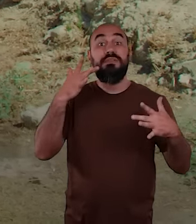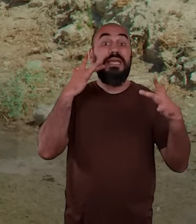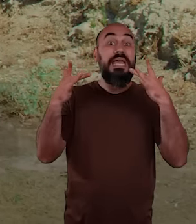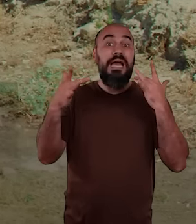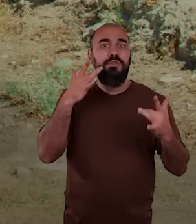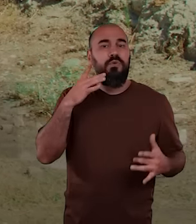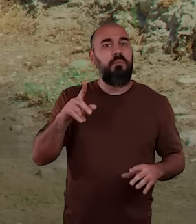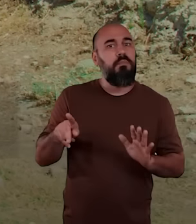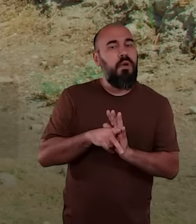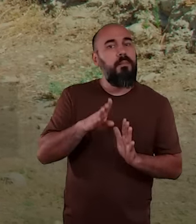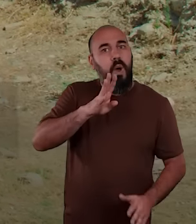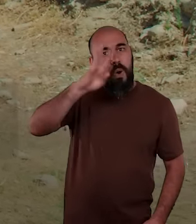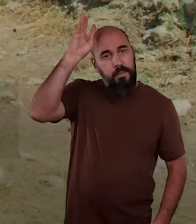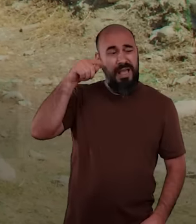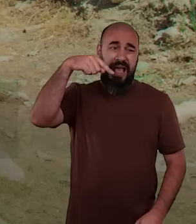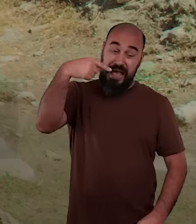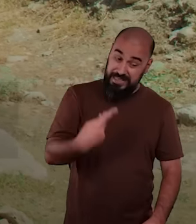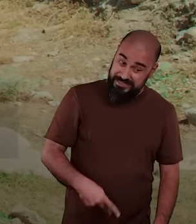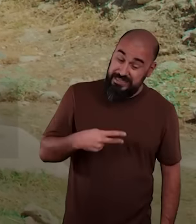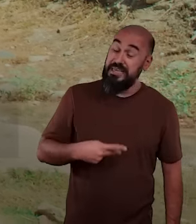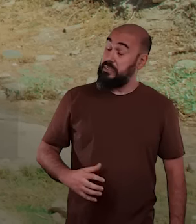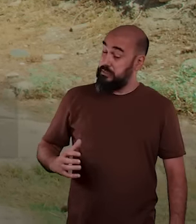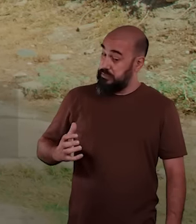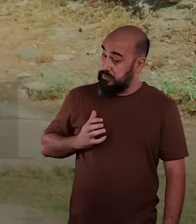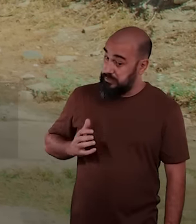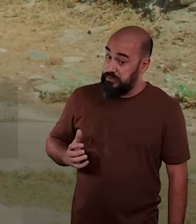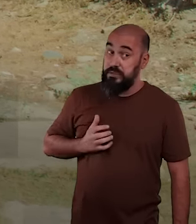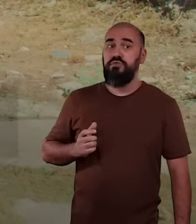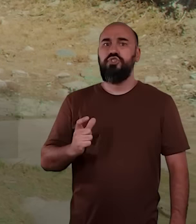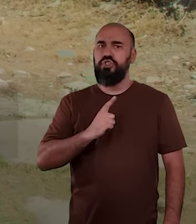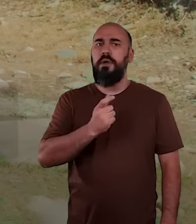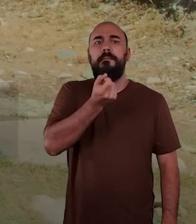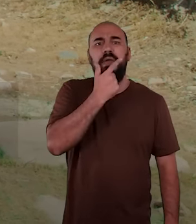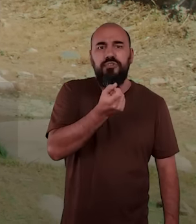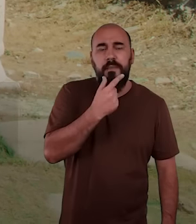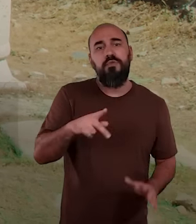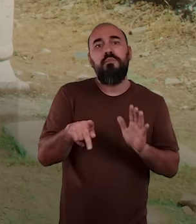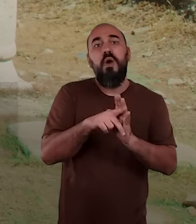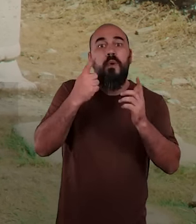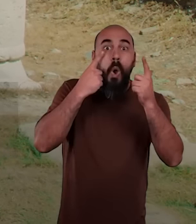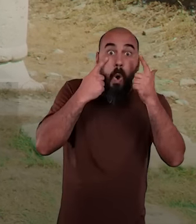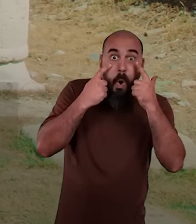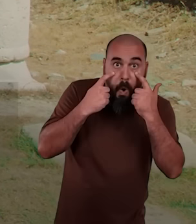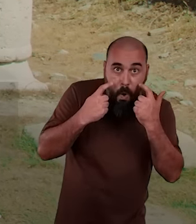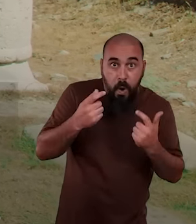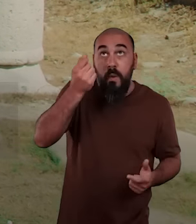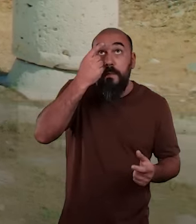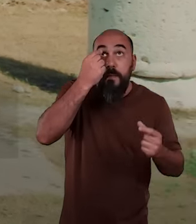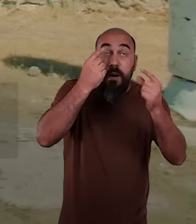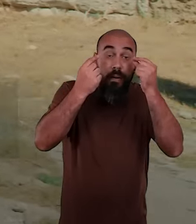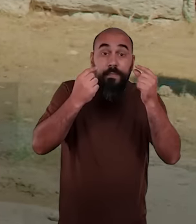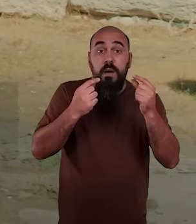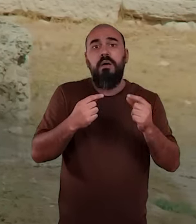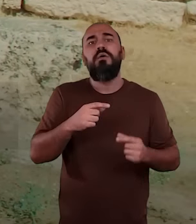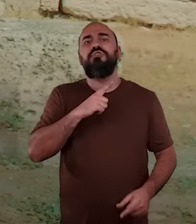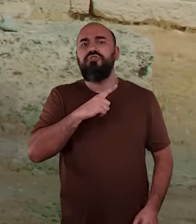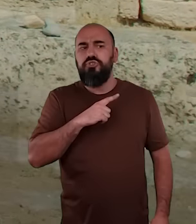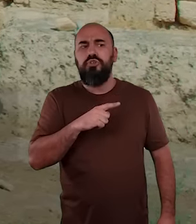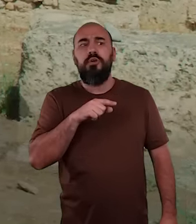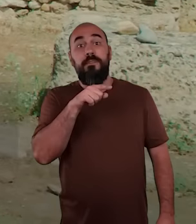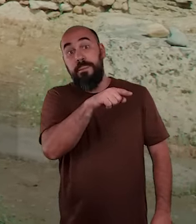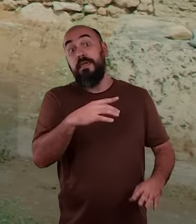seja, uma cidade rica, produtora de medicamento para os olhos, de roupa, e que é descrita ironicamente